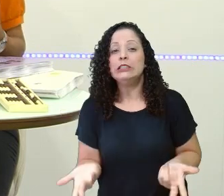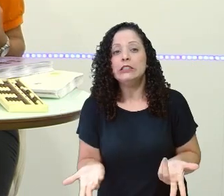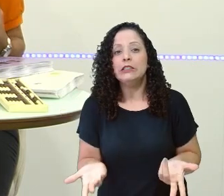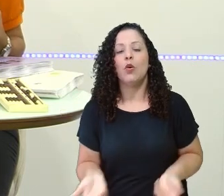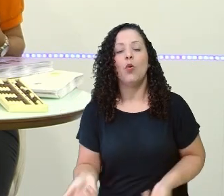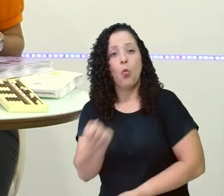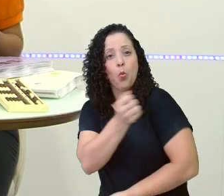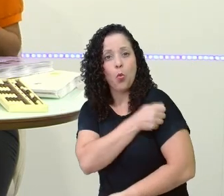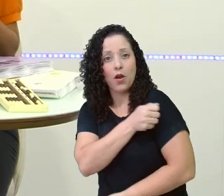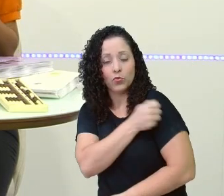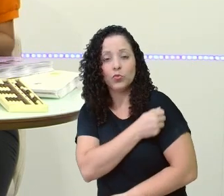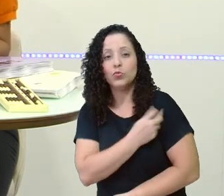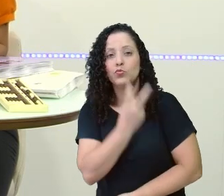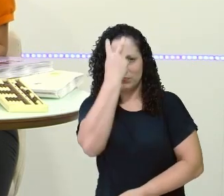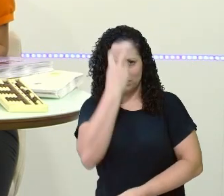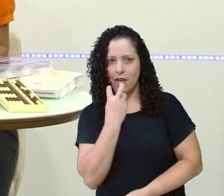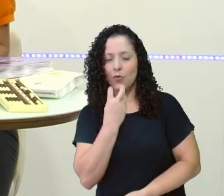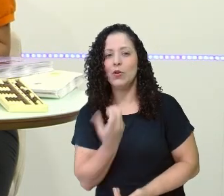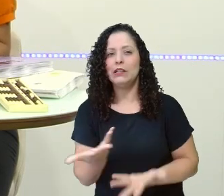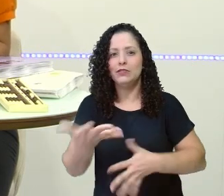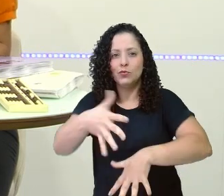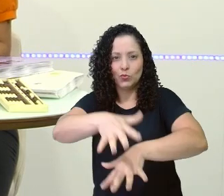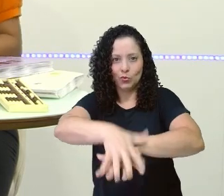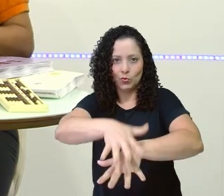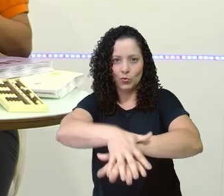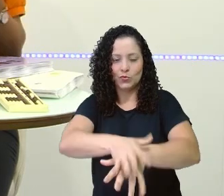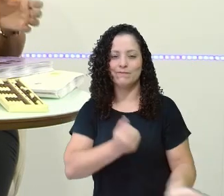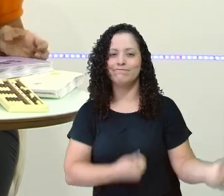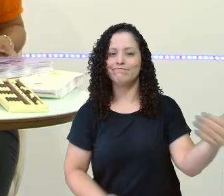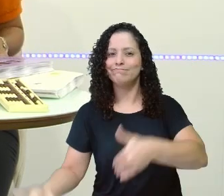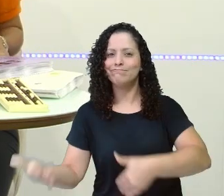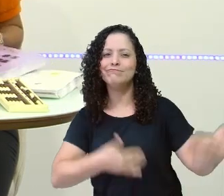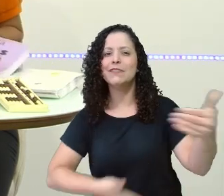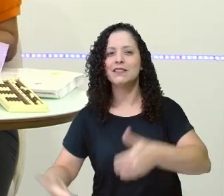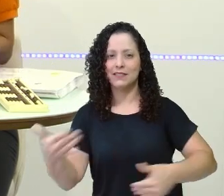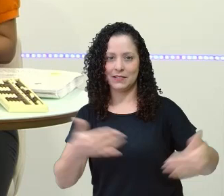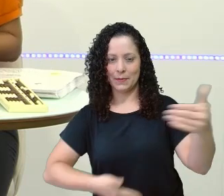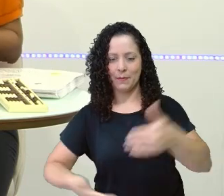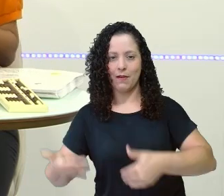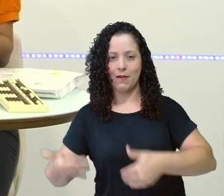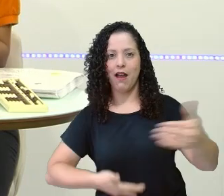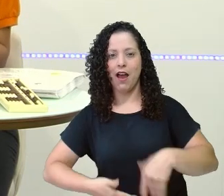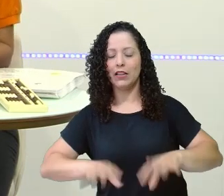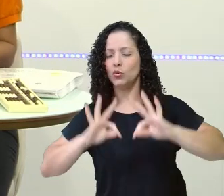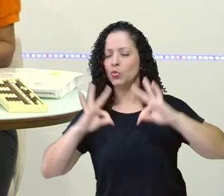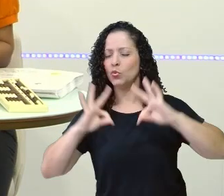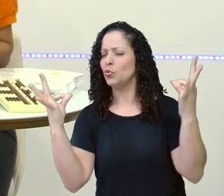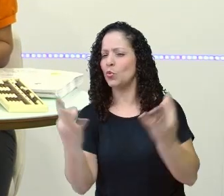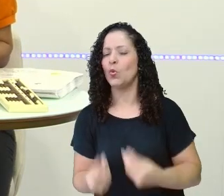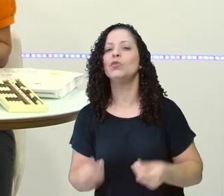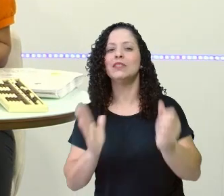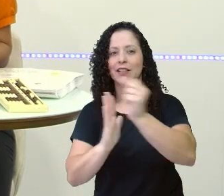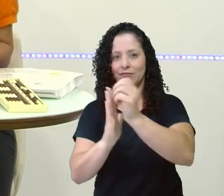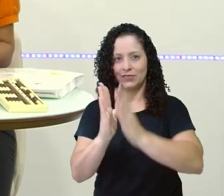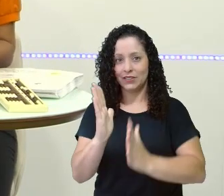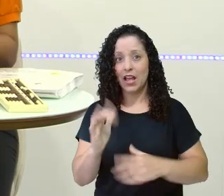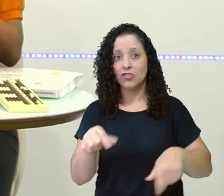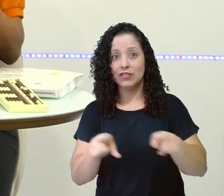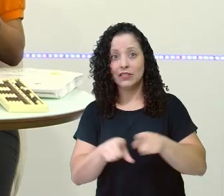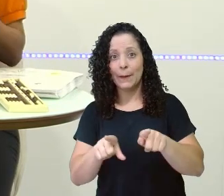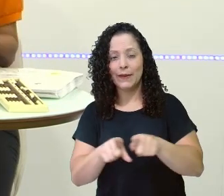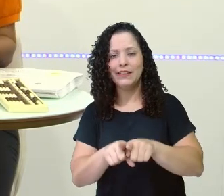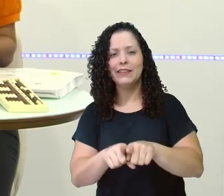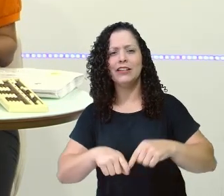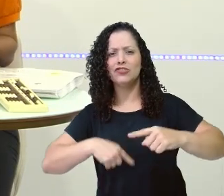esteja participando, para que ele esteja inserido no processo de inclusão, fazendo parte das atividades e se desenvolva para a vida, que